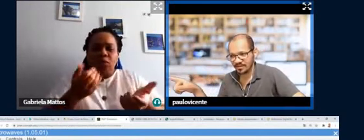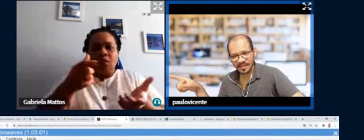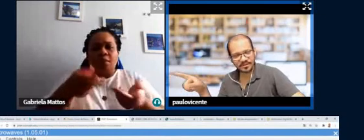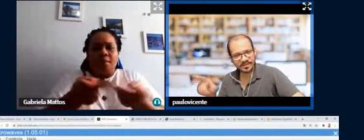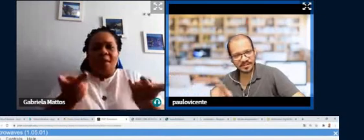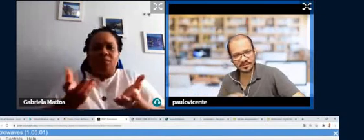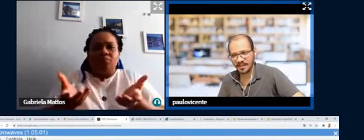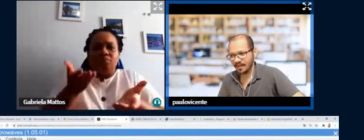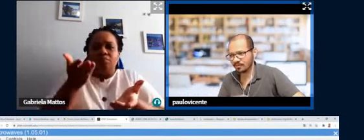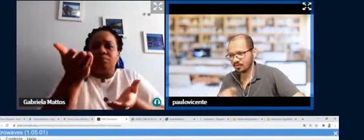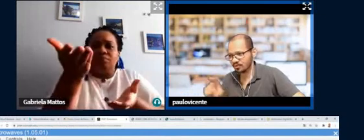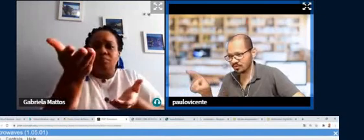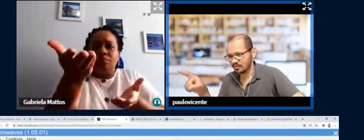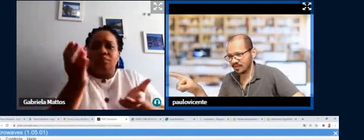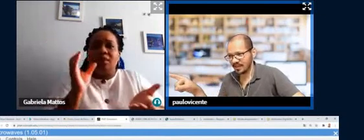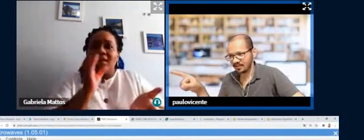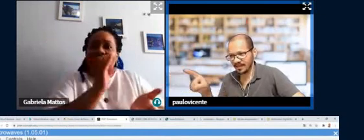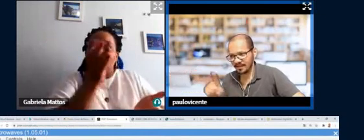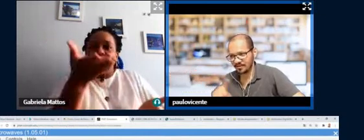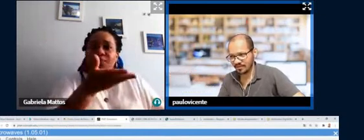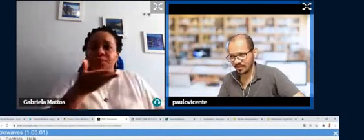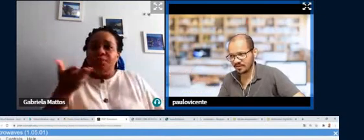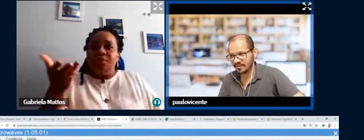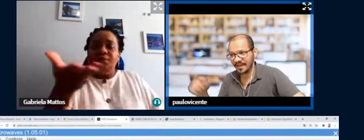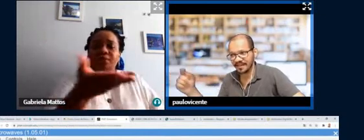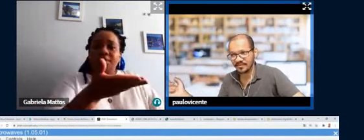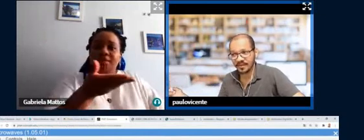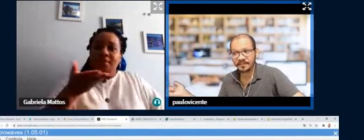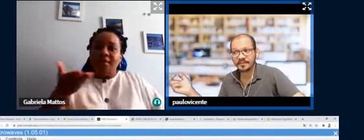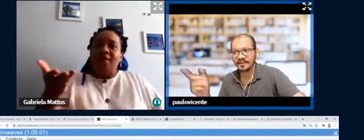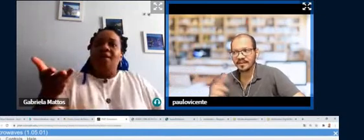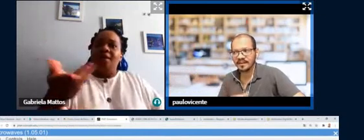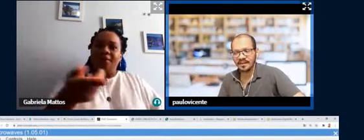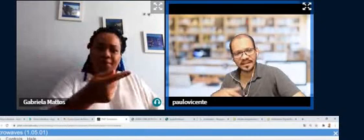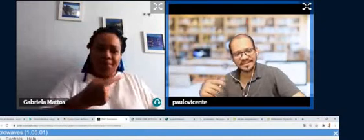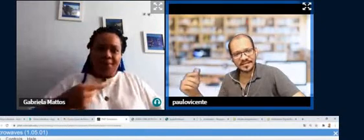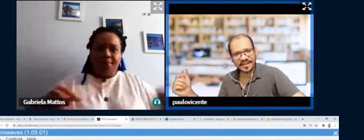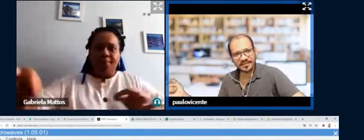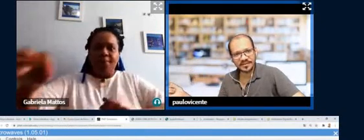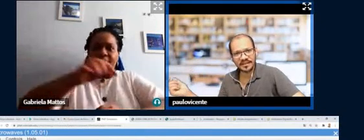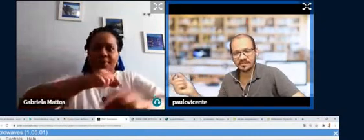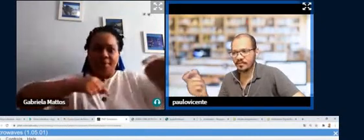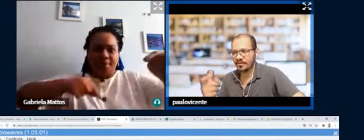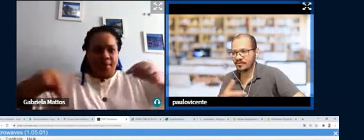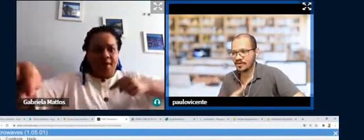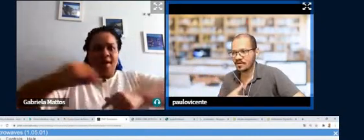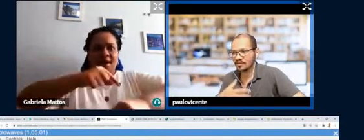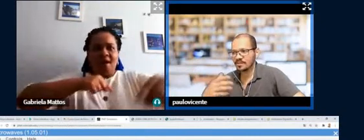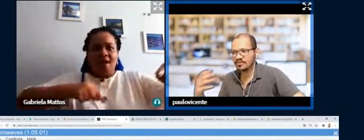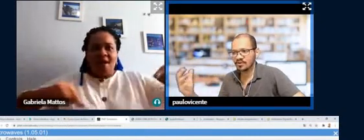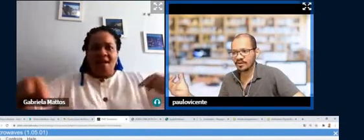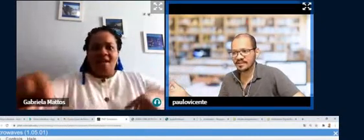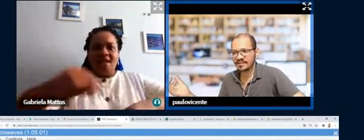isso que está acontecendo. É um pulso eletromagnético ondulatório que vai e vem. E esse vai e vem provoca o